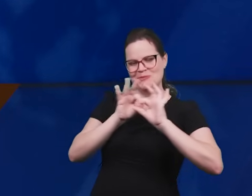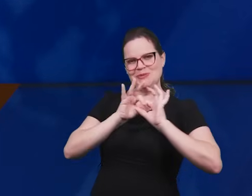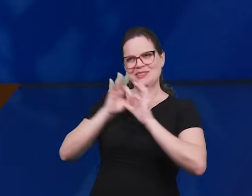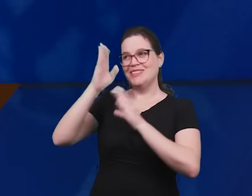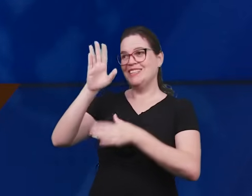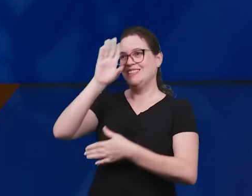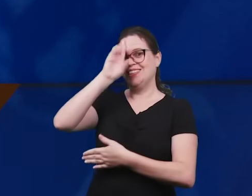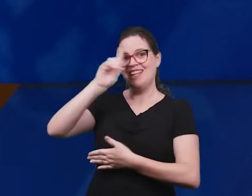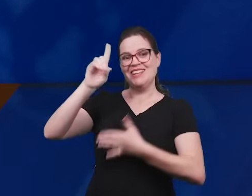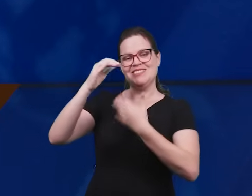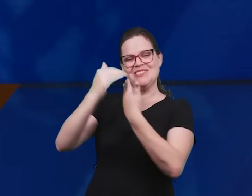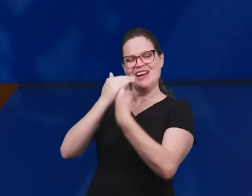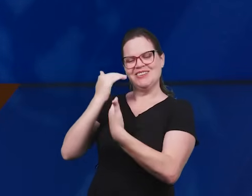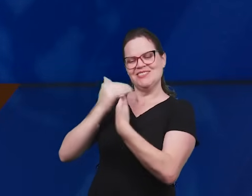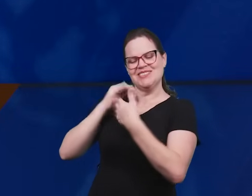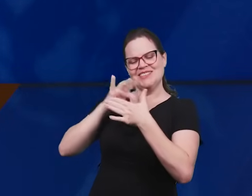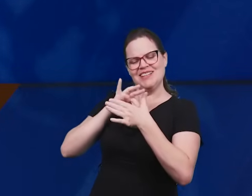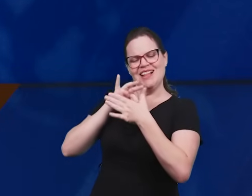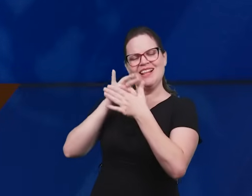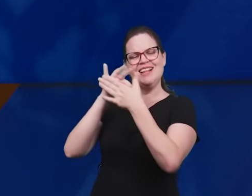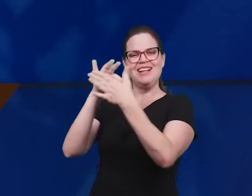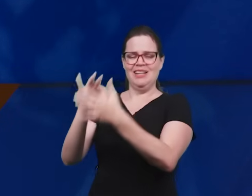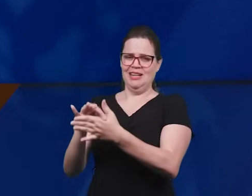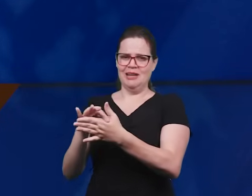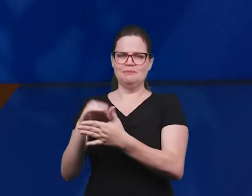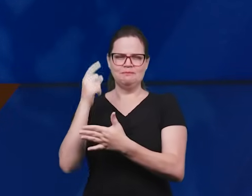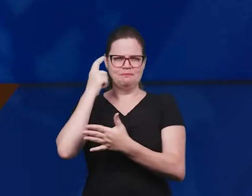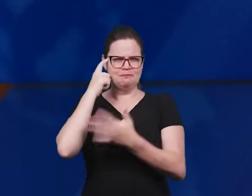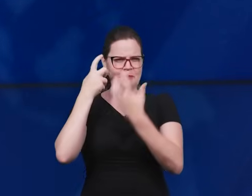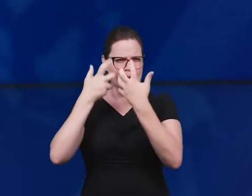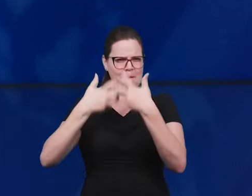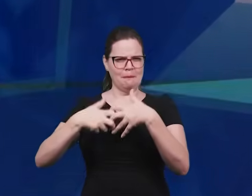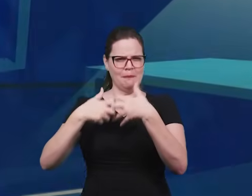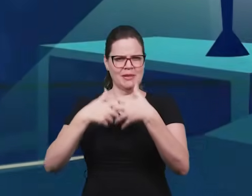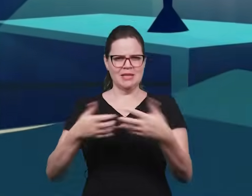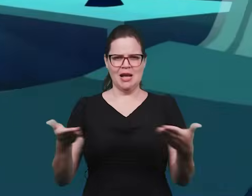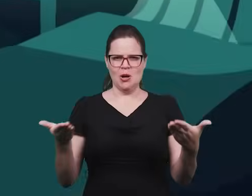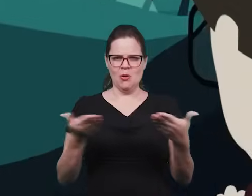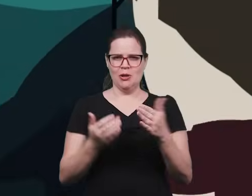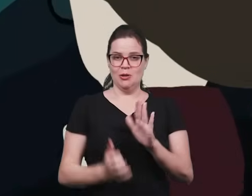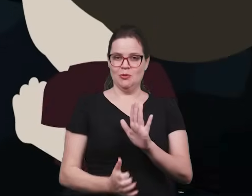Ele. Medite nisso durante o cântico deste louvor.